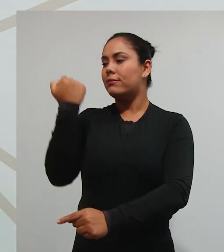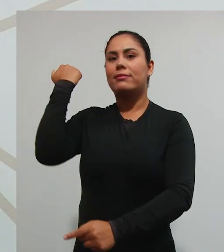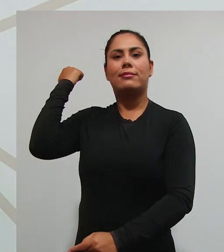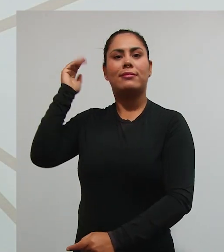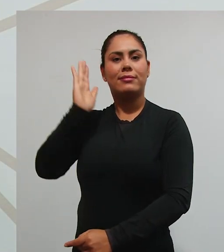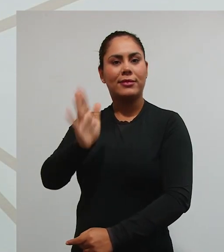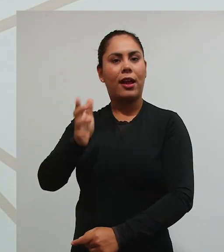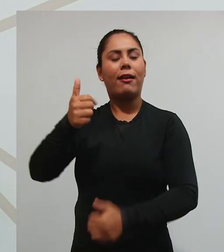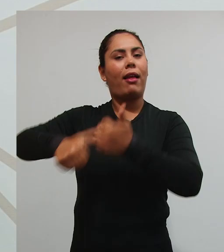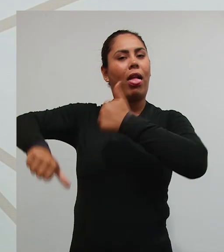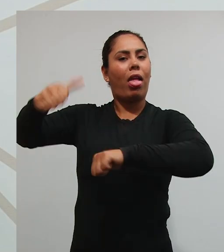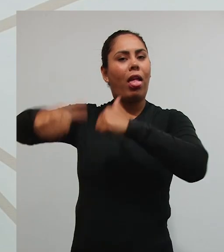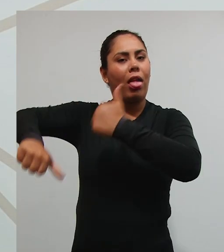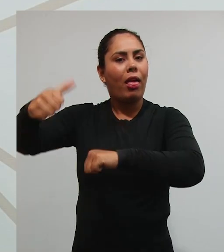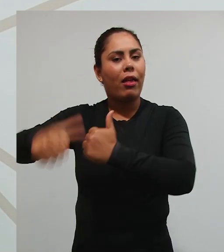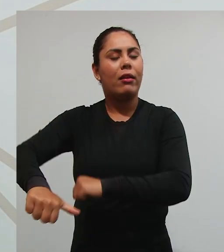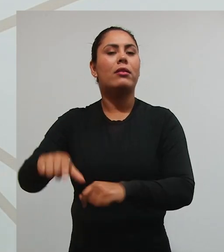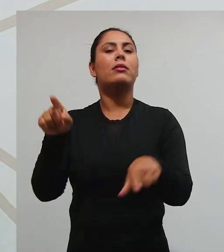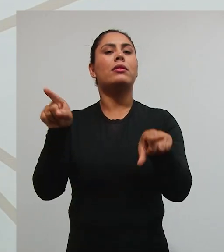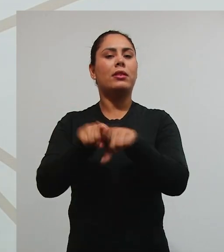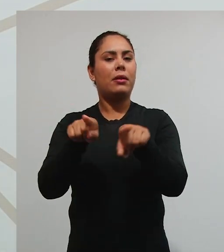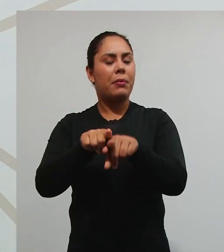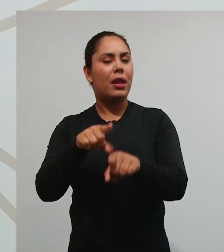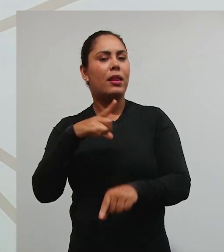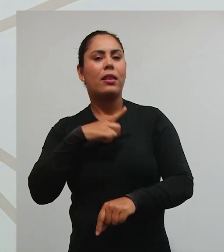foram pesquisados, já foram avaliados e